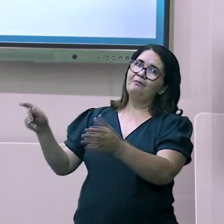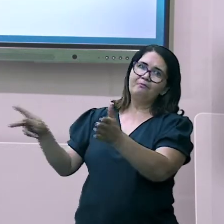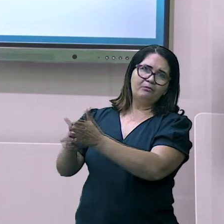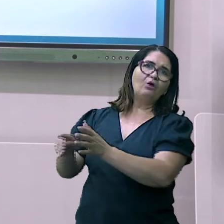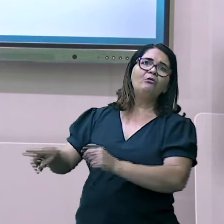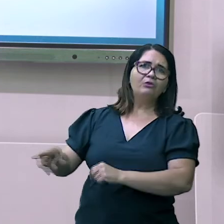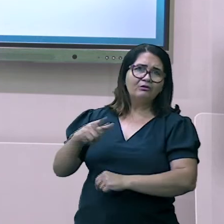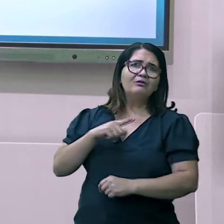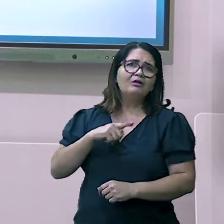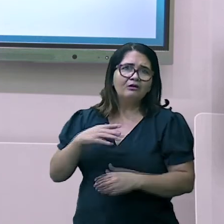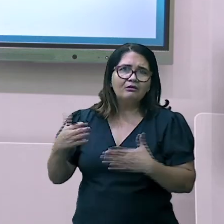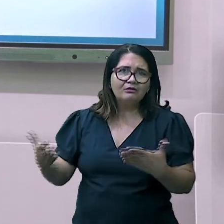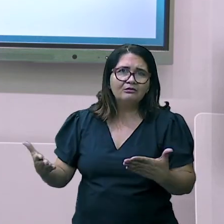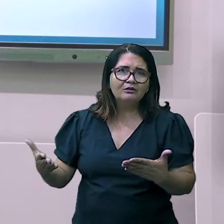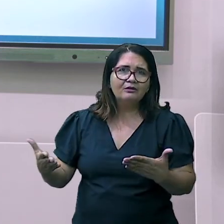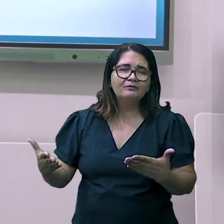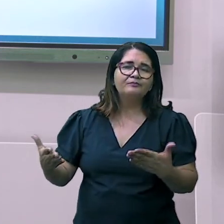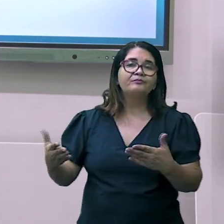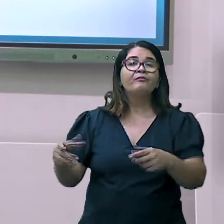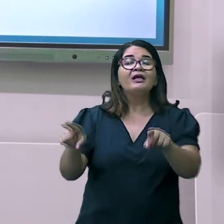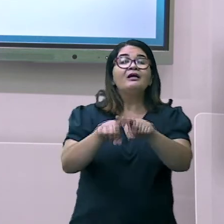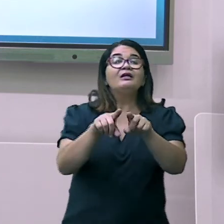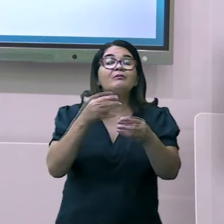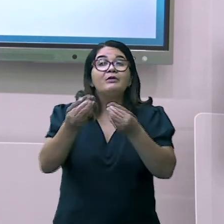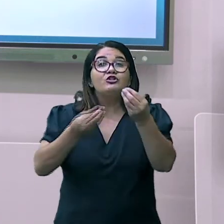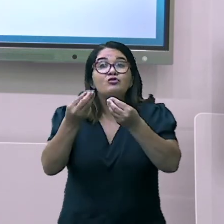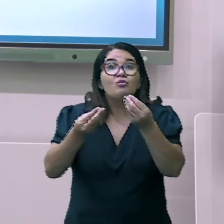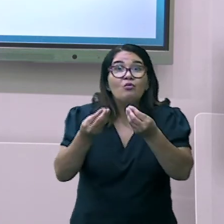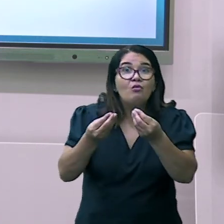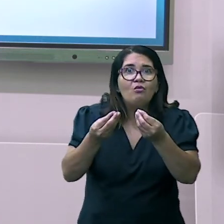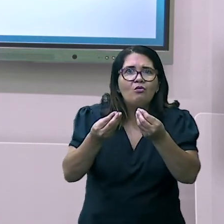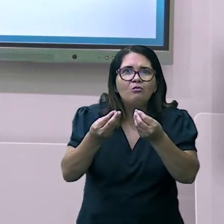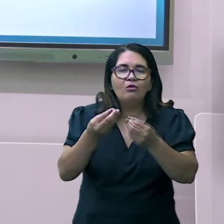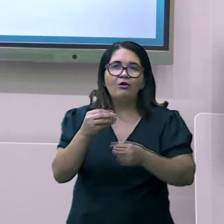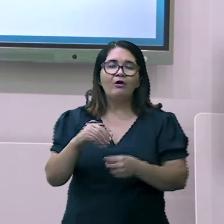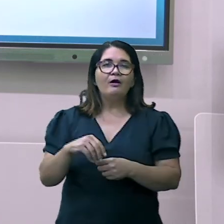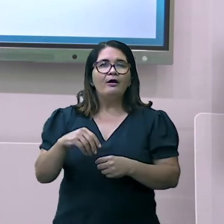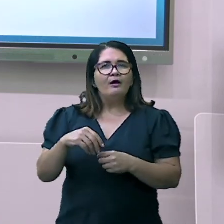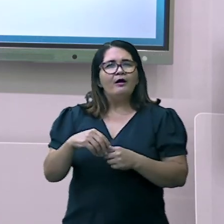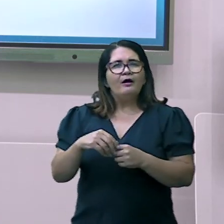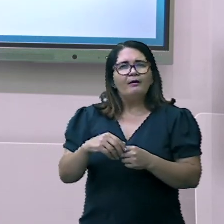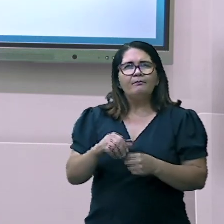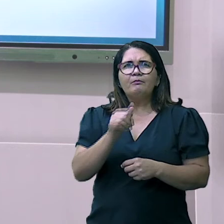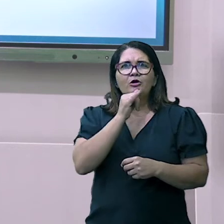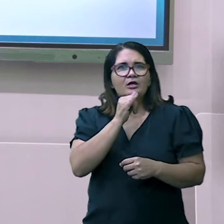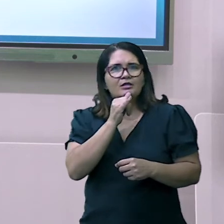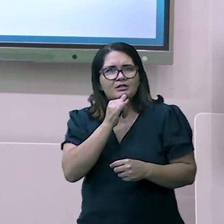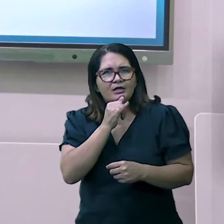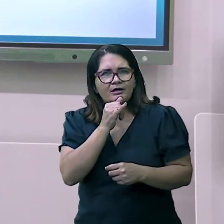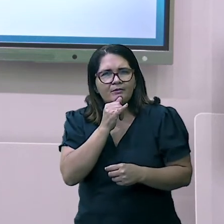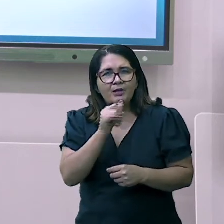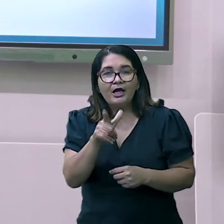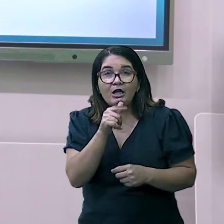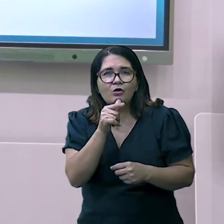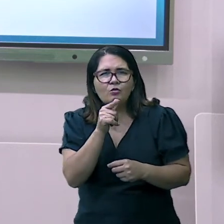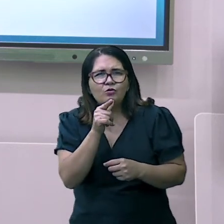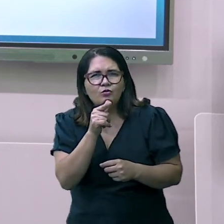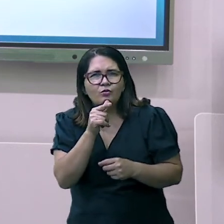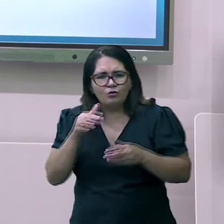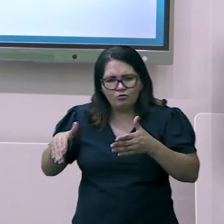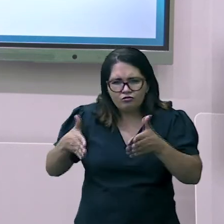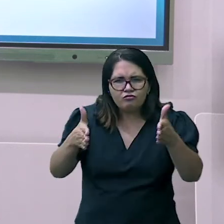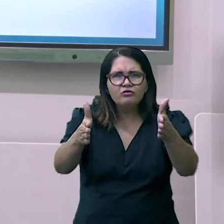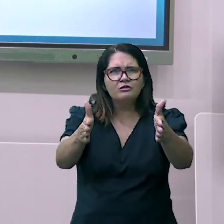também no quanto para se decompor cada material leva. Você tem essa noção?